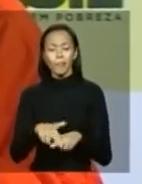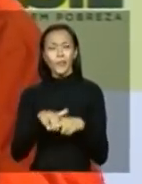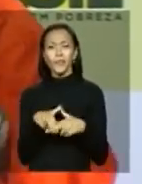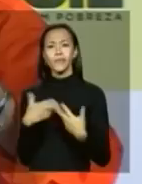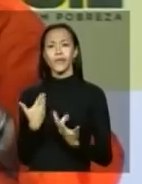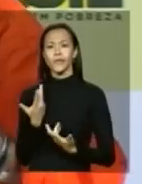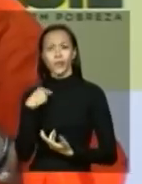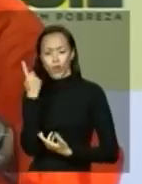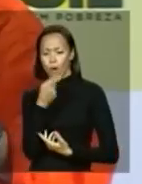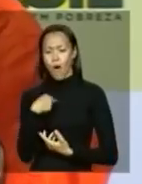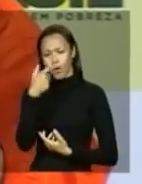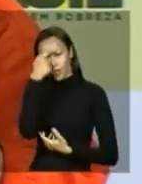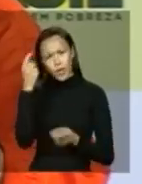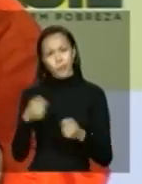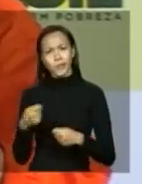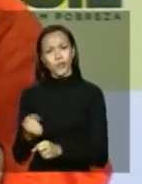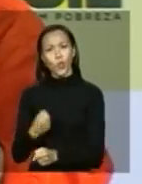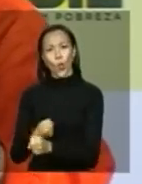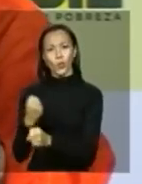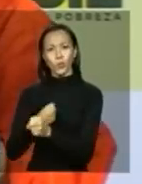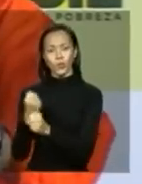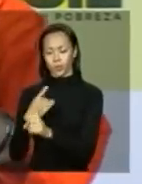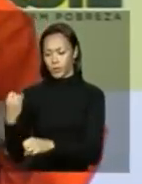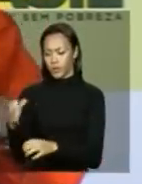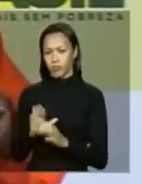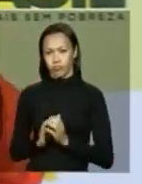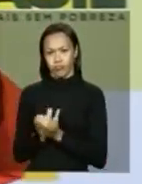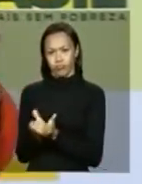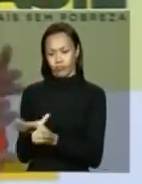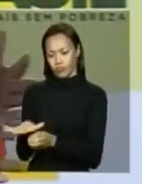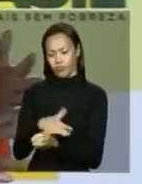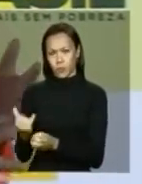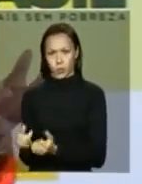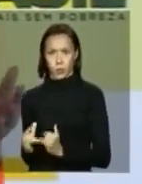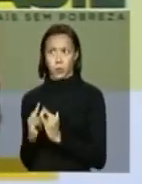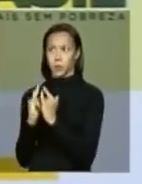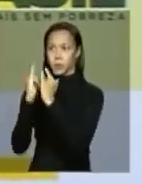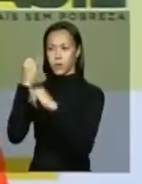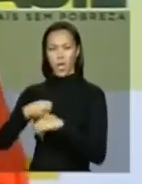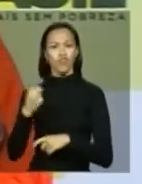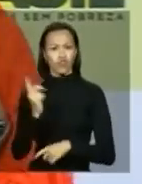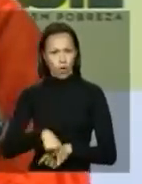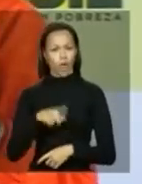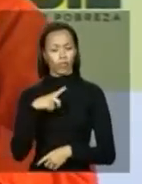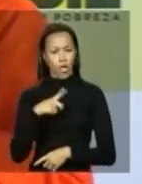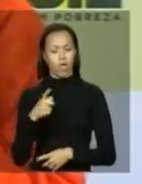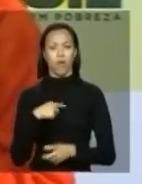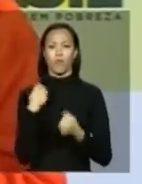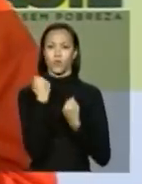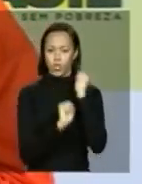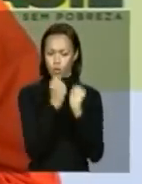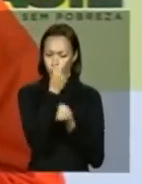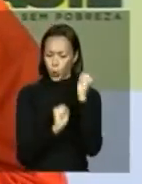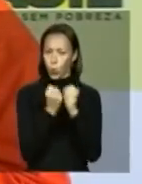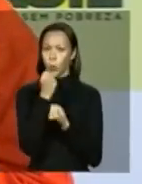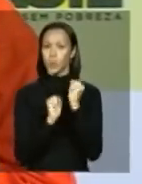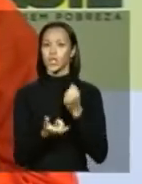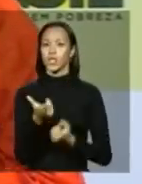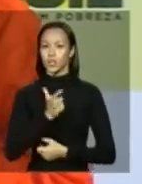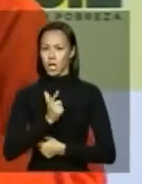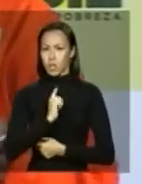de voltar e construir plataformas? Já que temos indústria, já que temos trabalhadores com